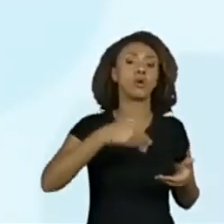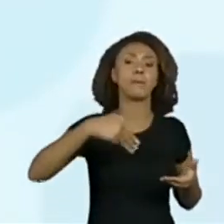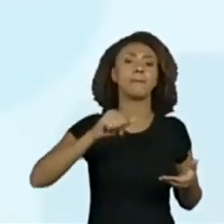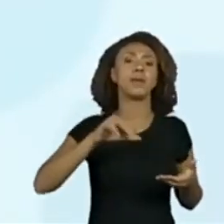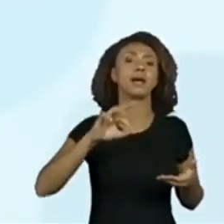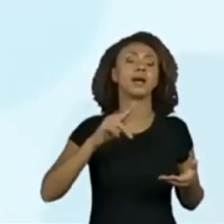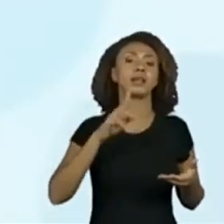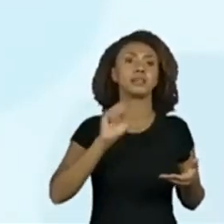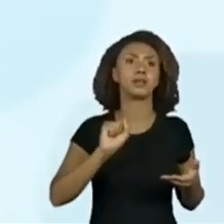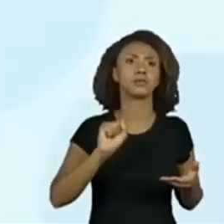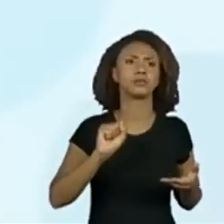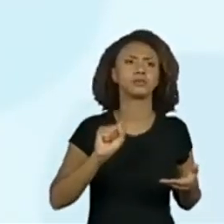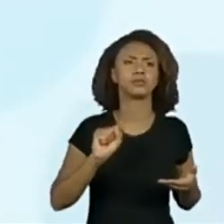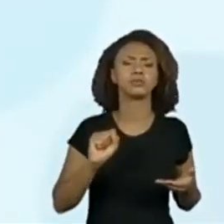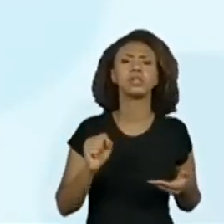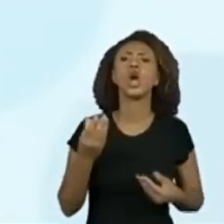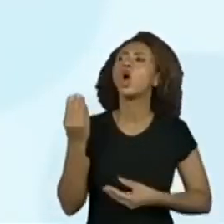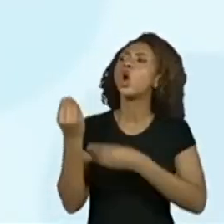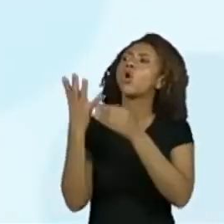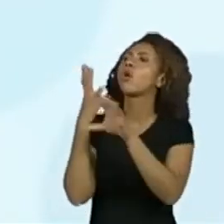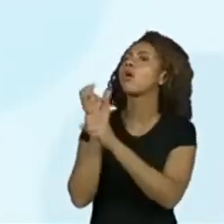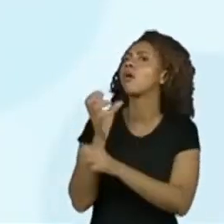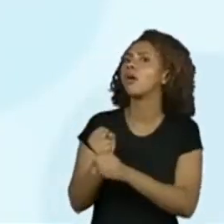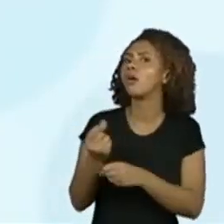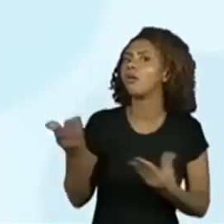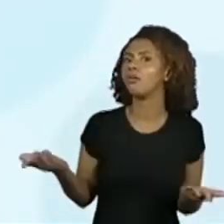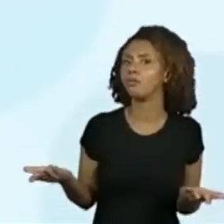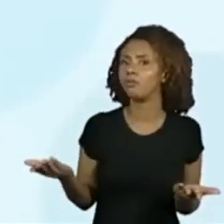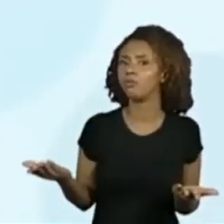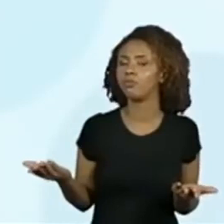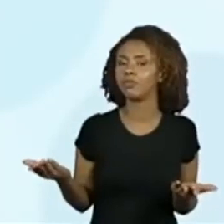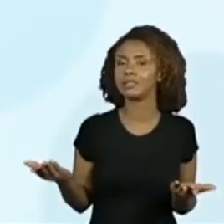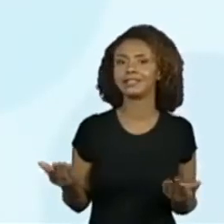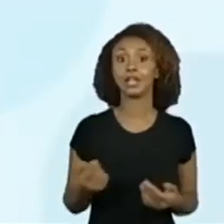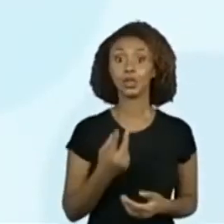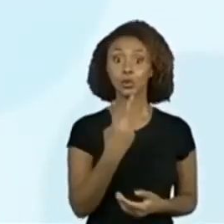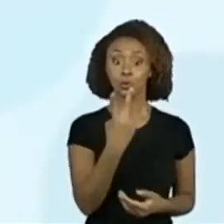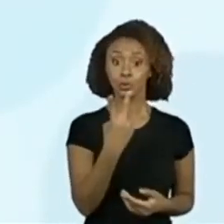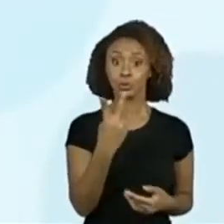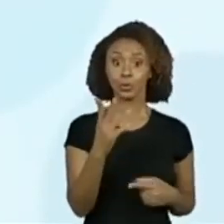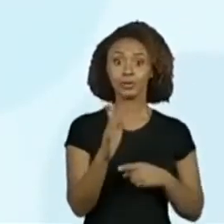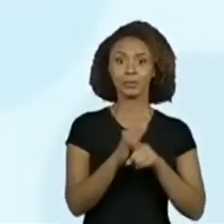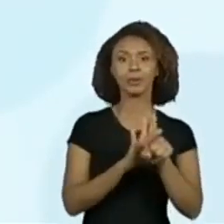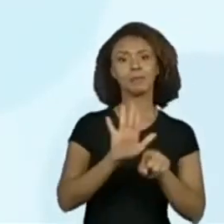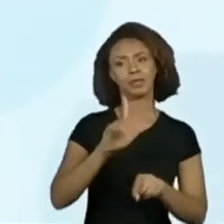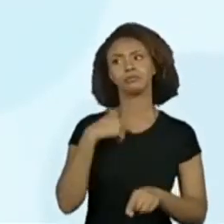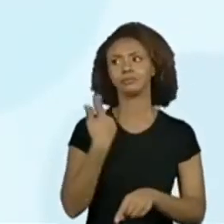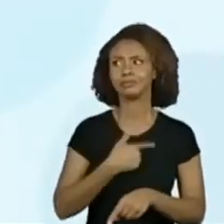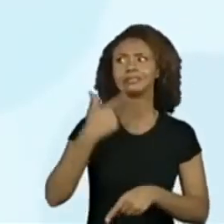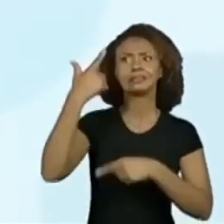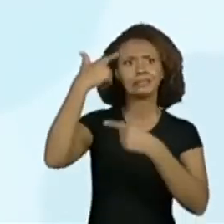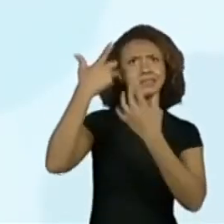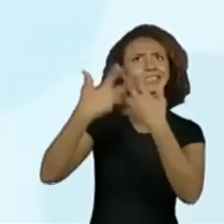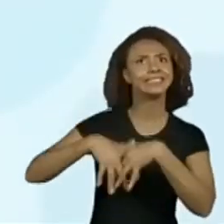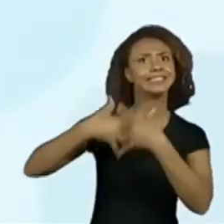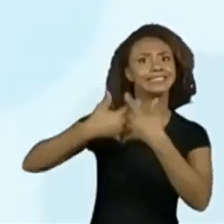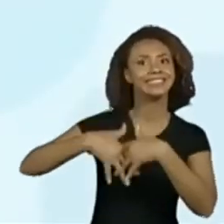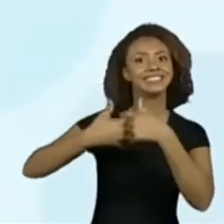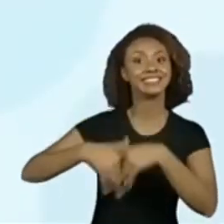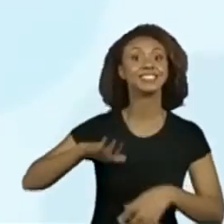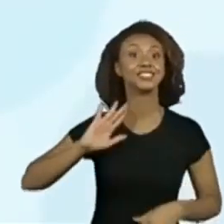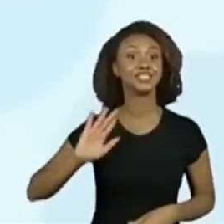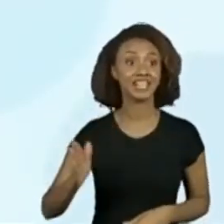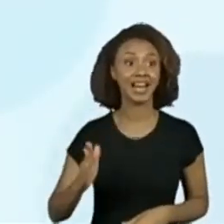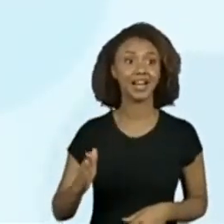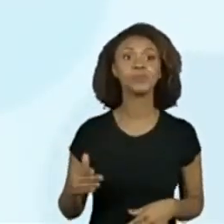nós temos aí já duas questões não é professor Joelson Pois é são duas questões mas a gente já pensou bastante nelas não foi exatamente então